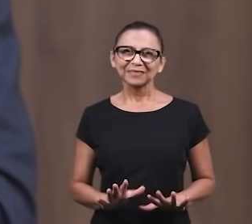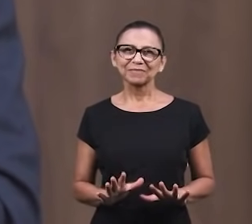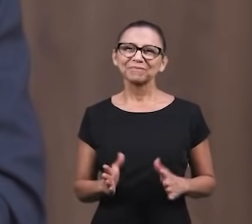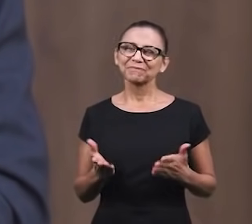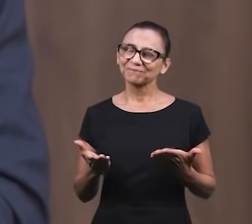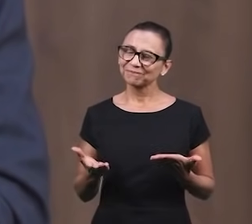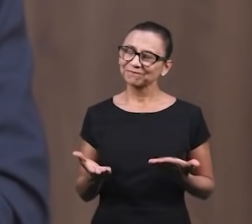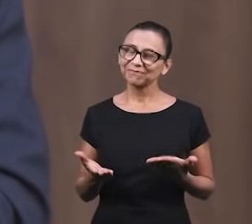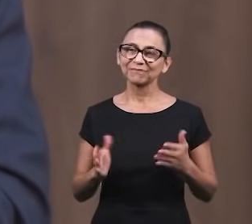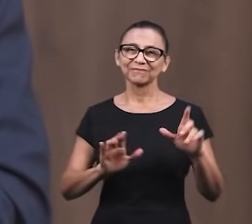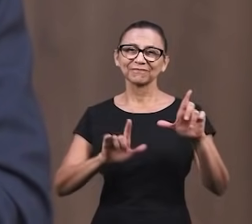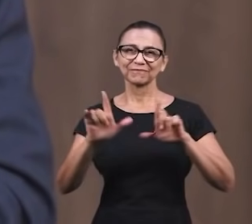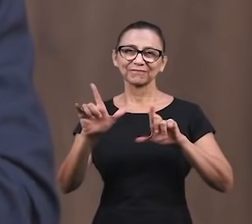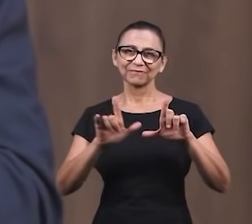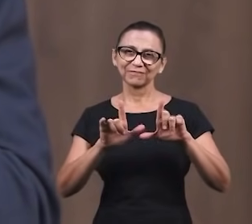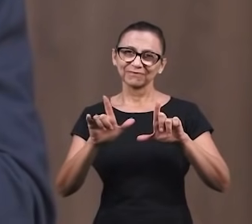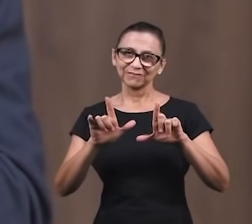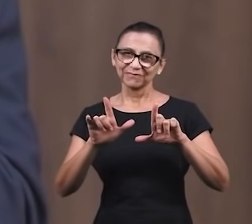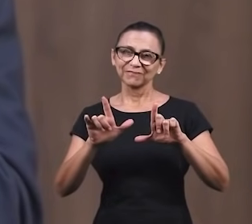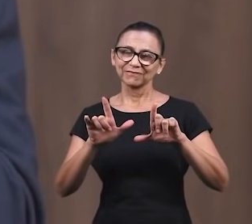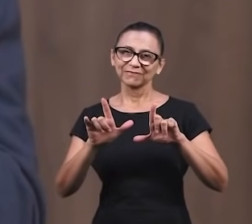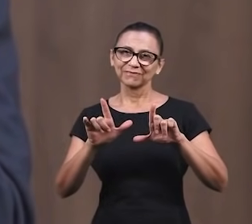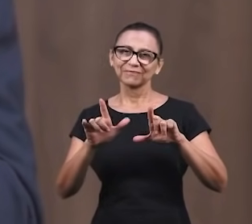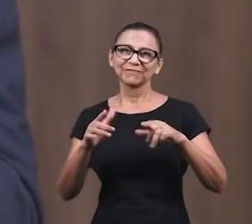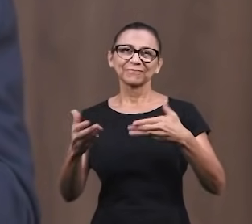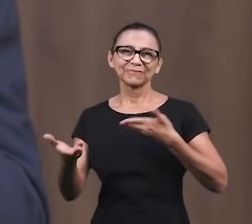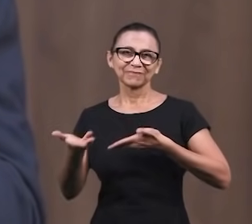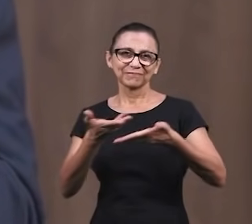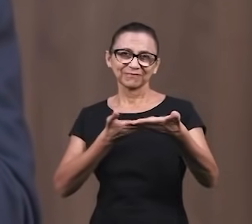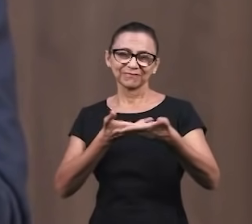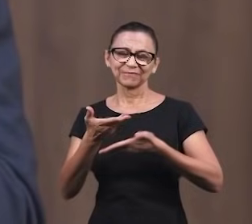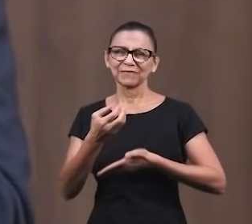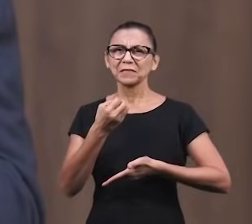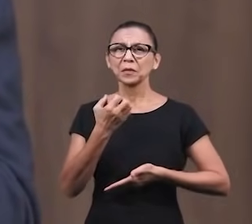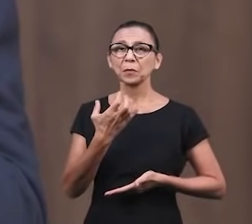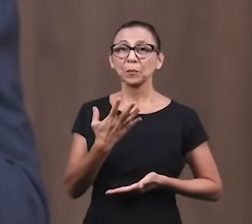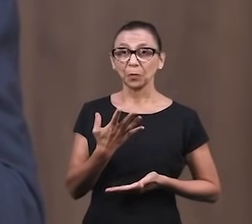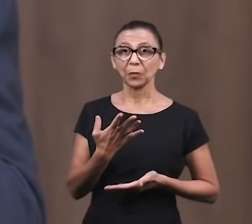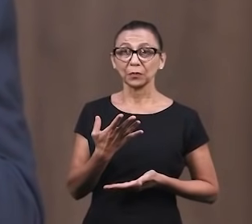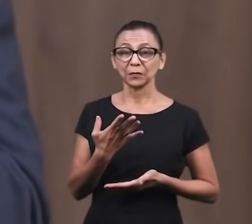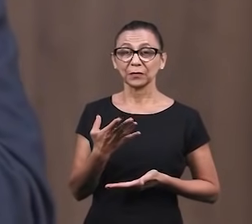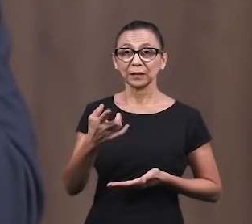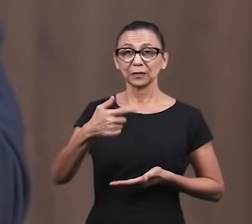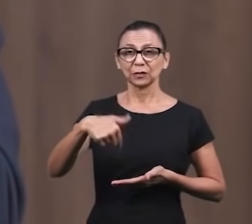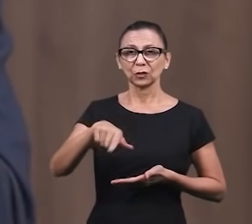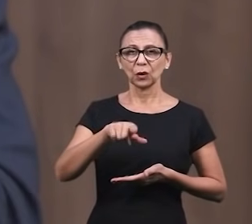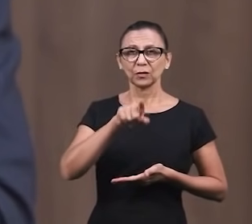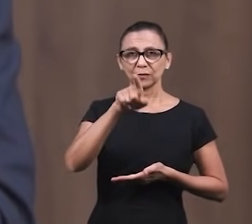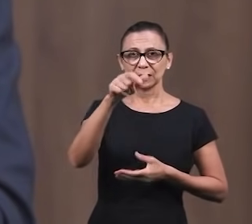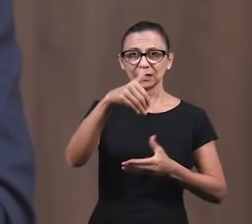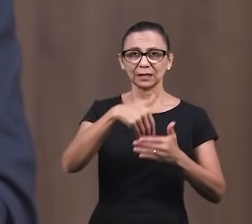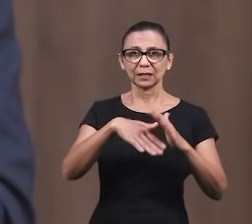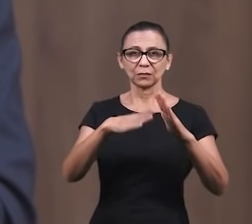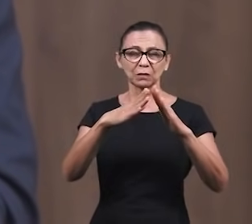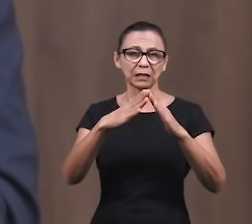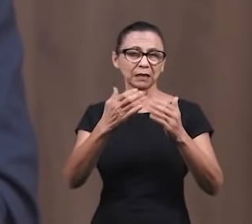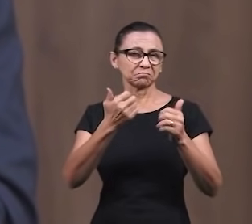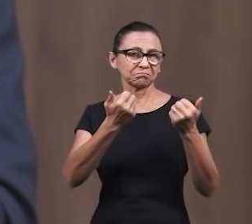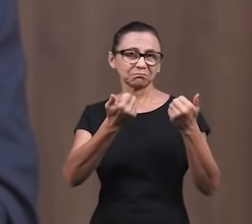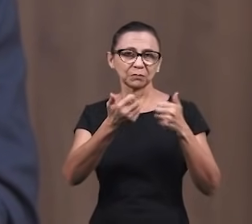temos aqui pela televisão de poder estarmos vivendo este culto juntos. Nós, você, aí onde você